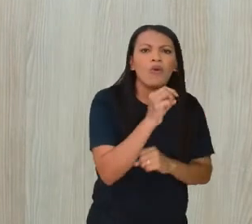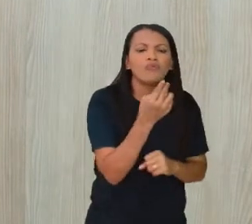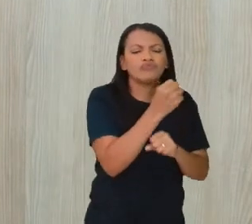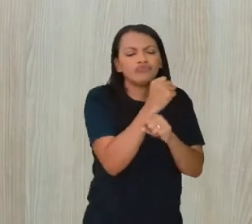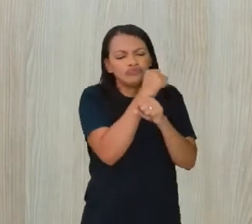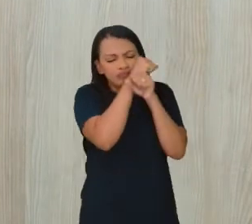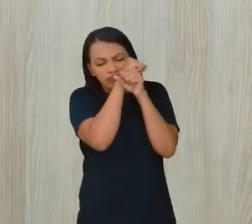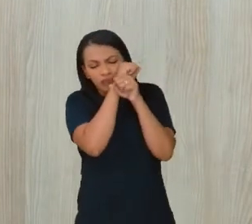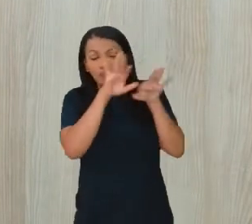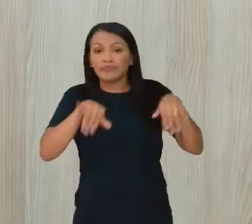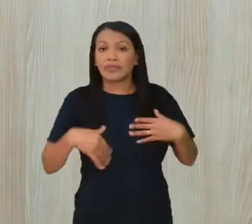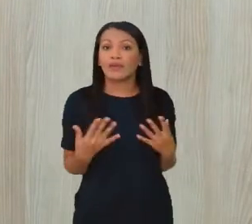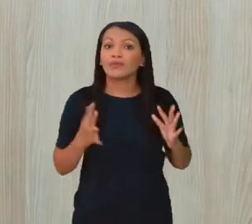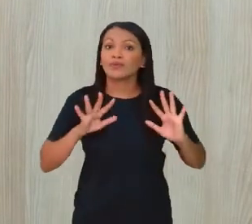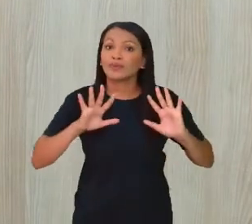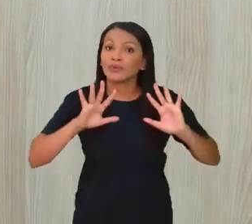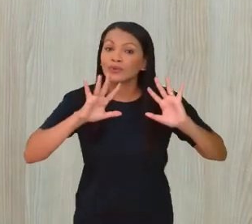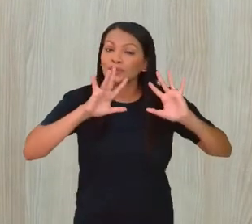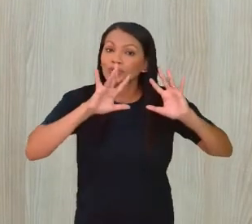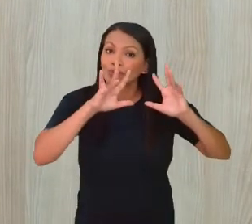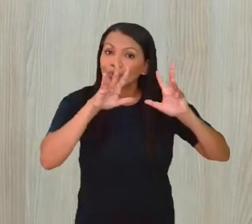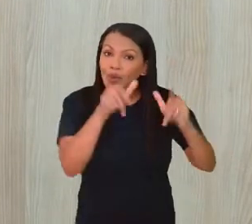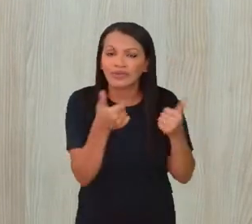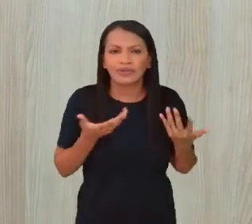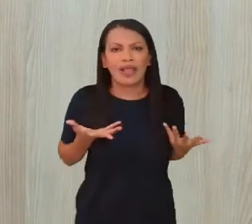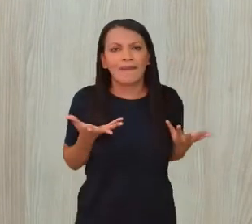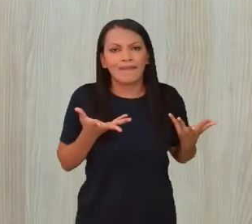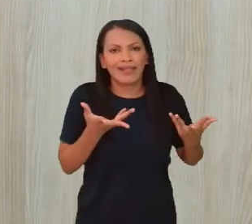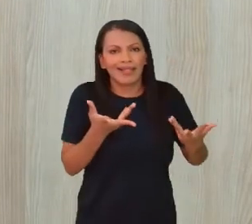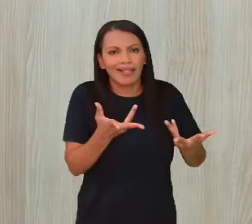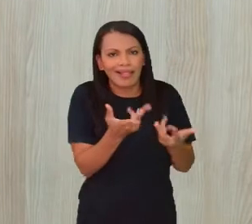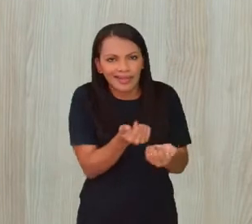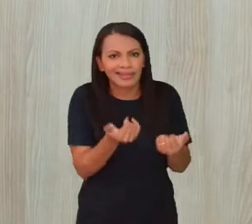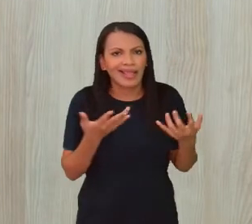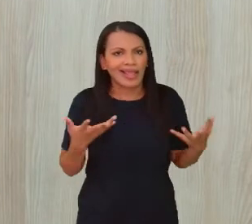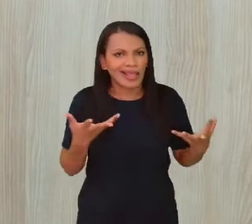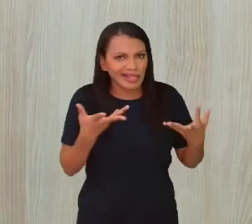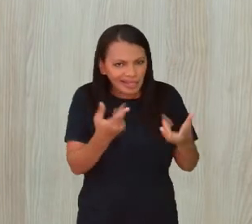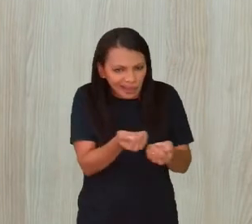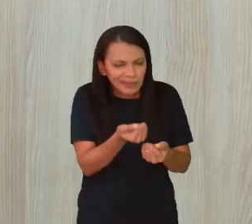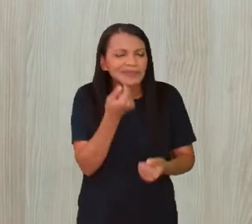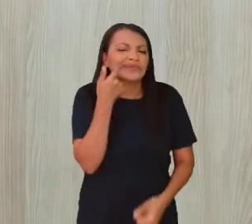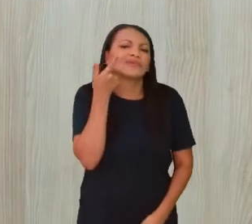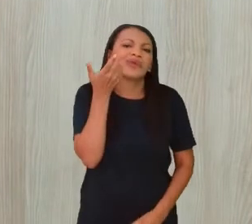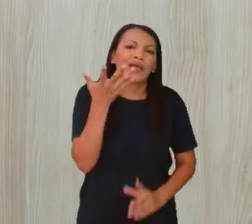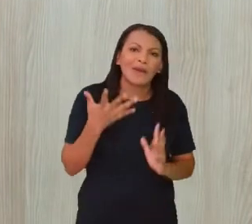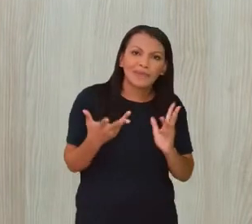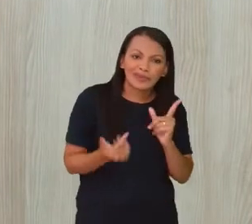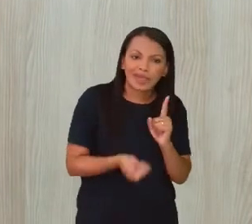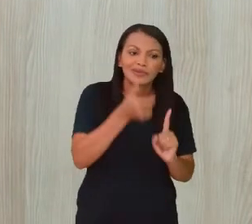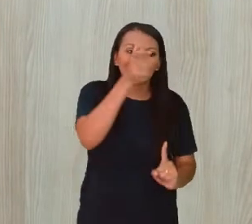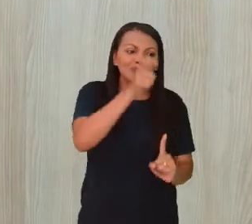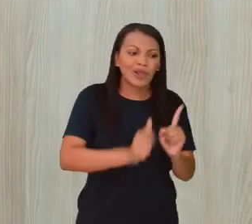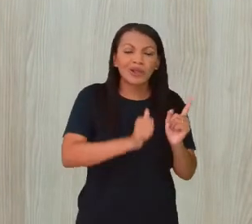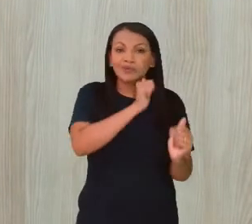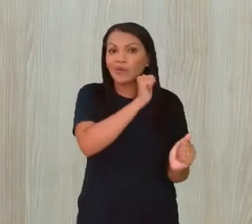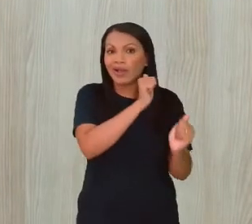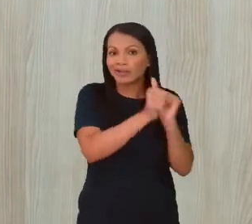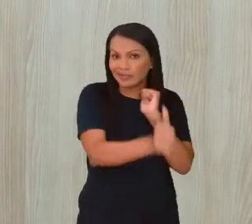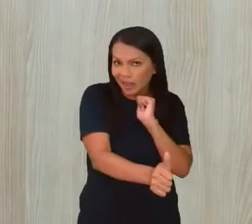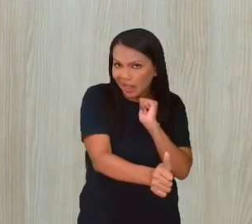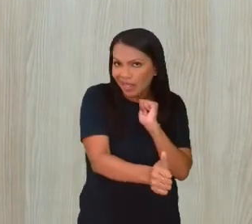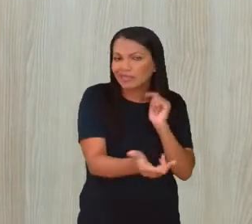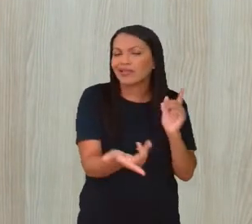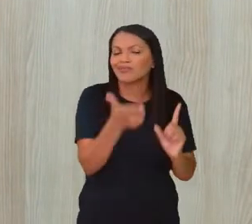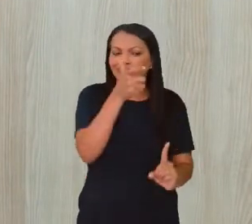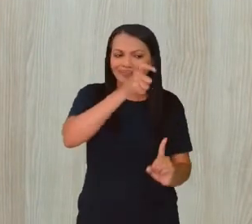essas habilidades aí do jogador não, né? Do oponente, né? É o jogador mesmo, né? Do atleta. Do atleta, pronto, joia.